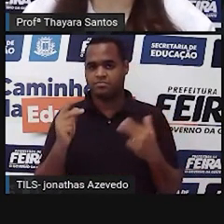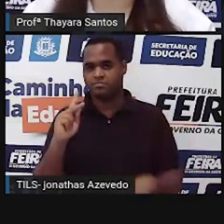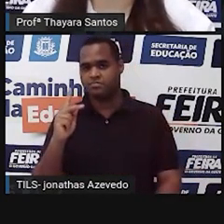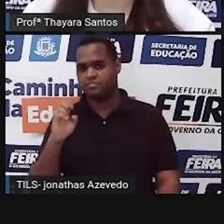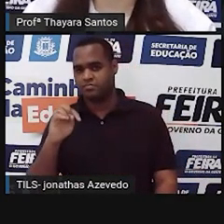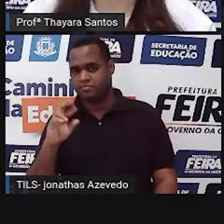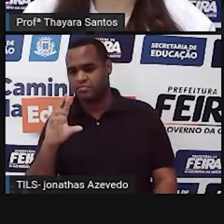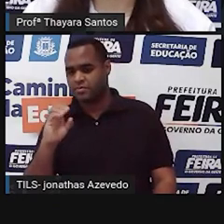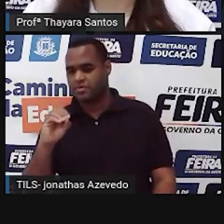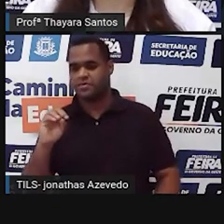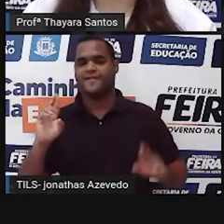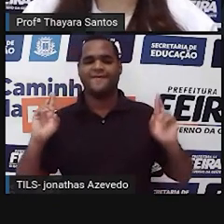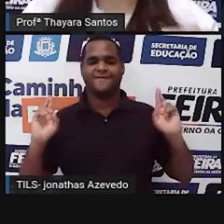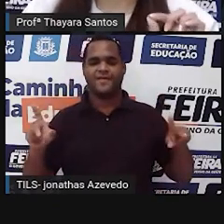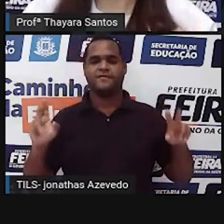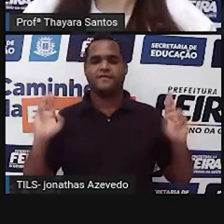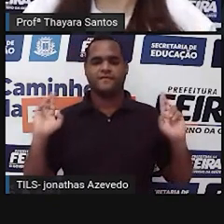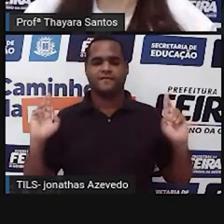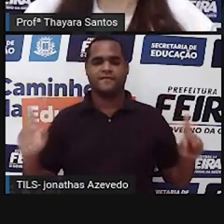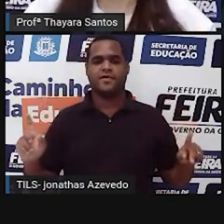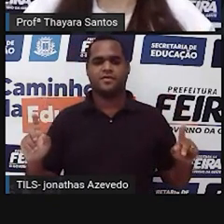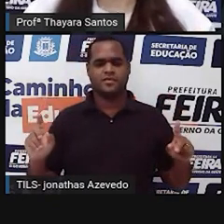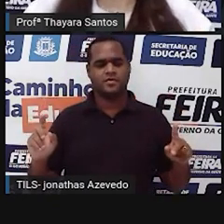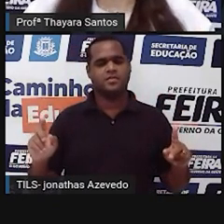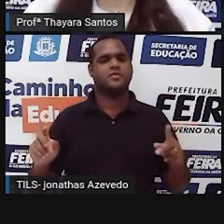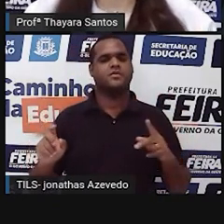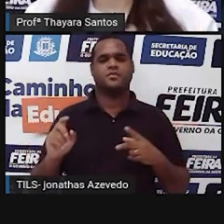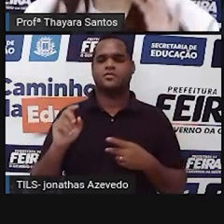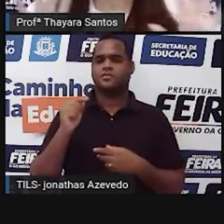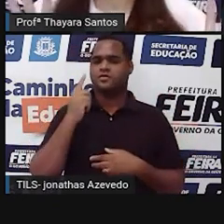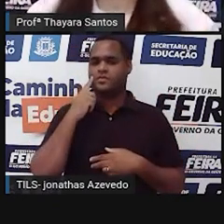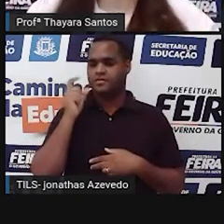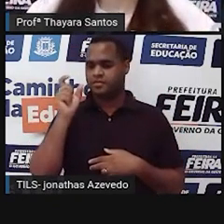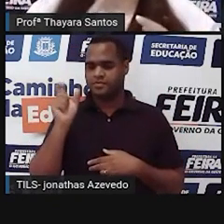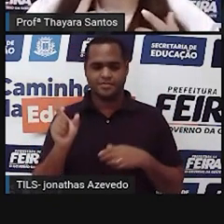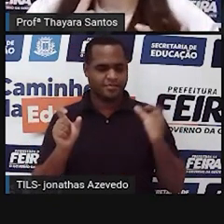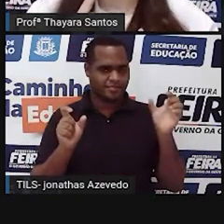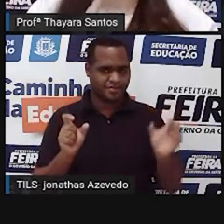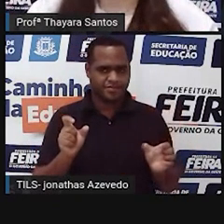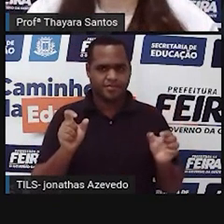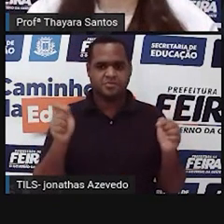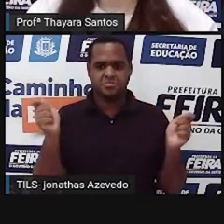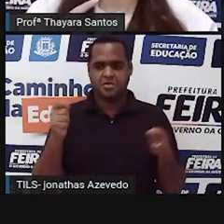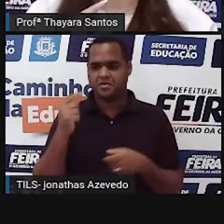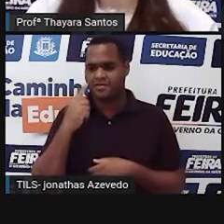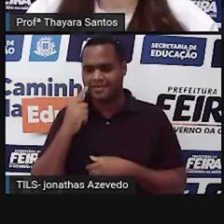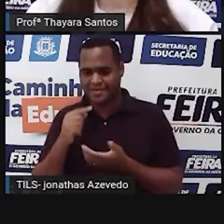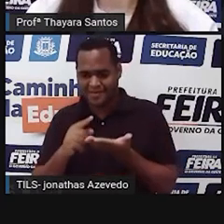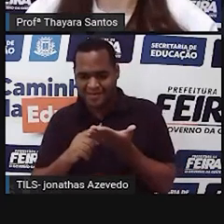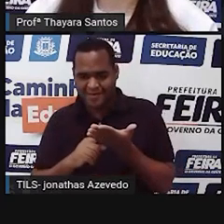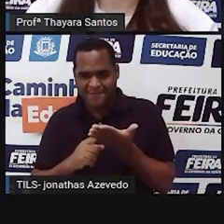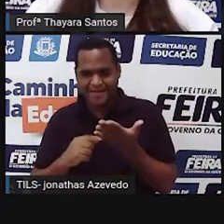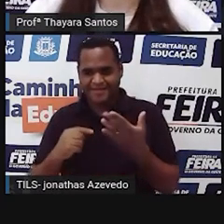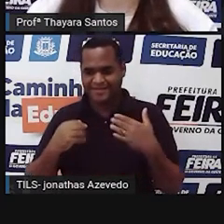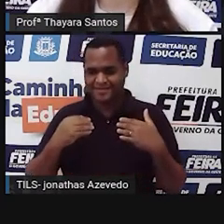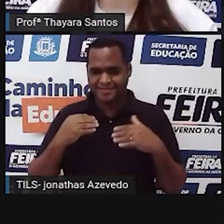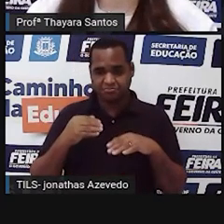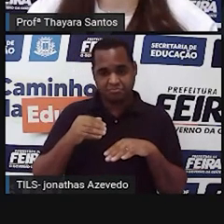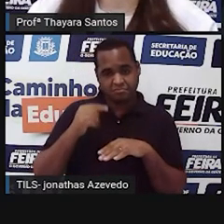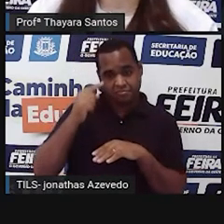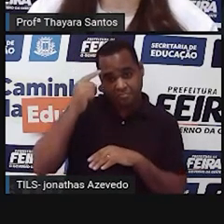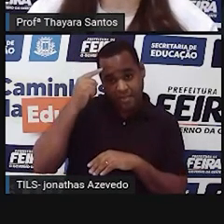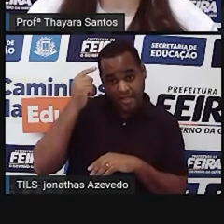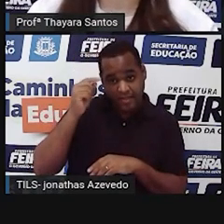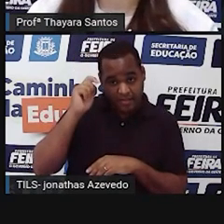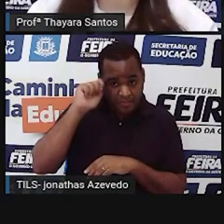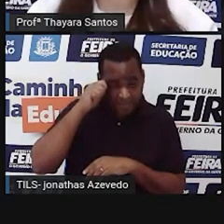quer dizer diferente. Cada característica nossa, todas, seja a cor da pele, a cor do nosso